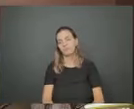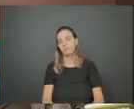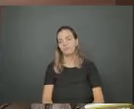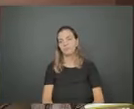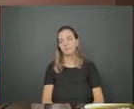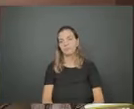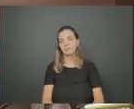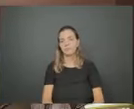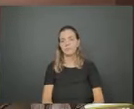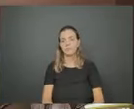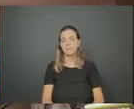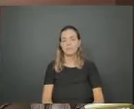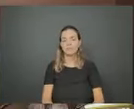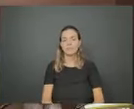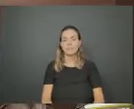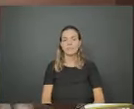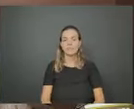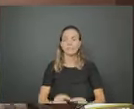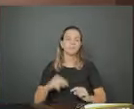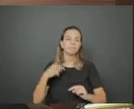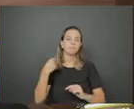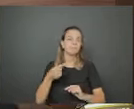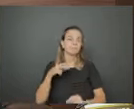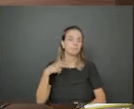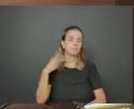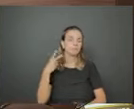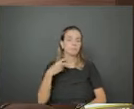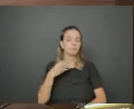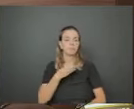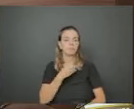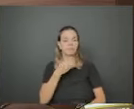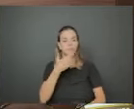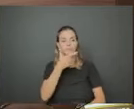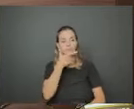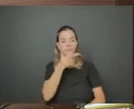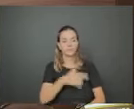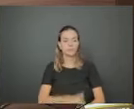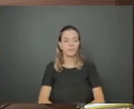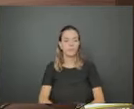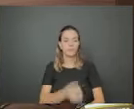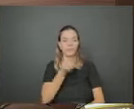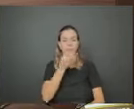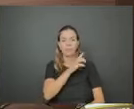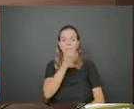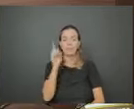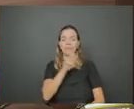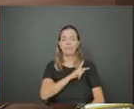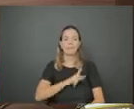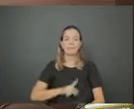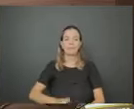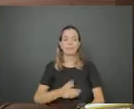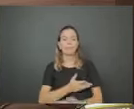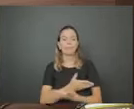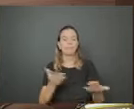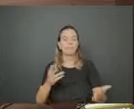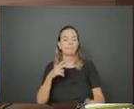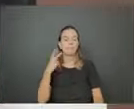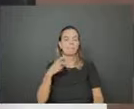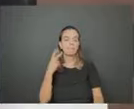Próximo vereador, vereador Erivelto Oliveira. Bom dia, presidente, senhores vereadores, coronel Hudson, oficiais